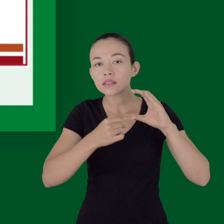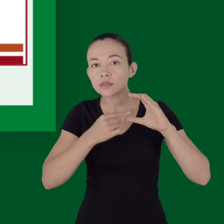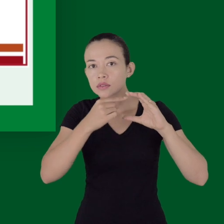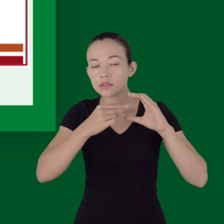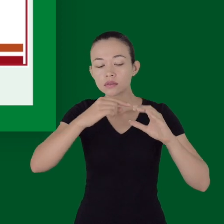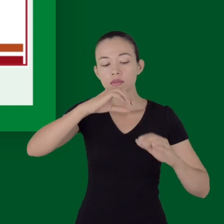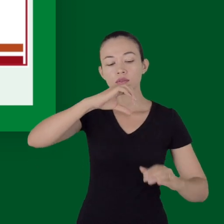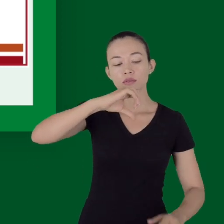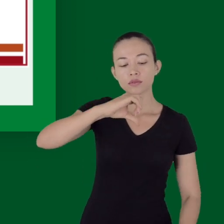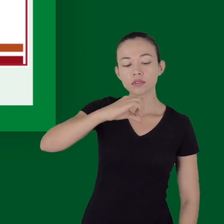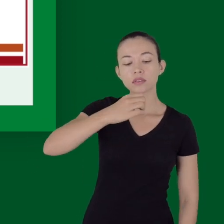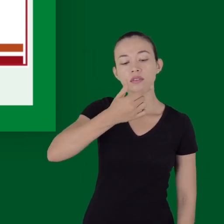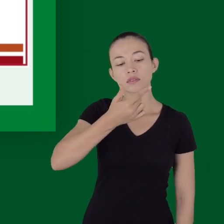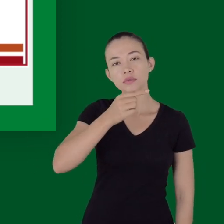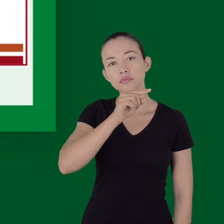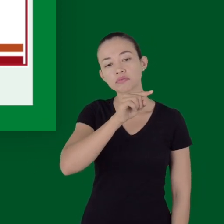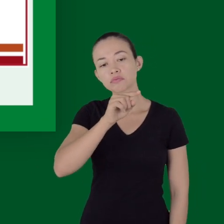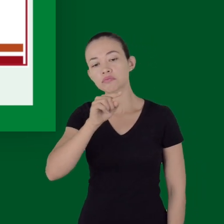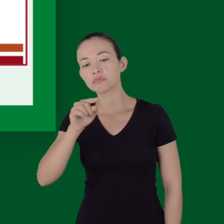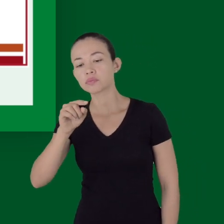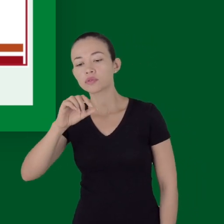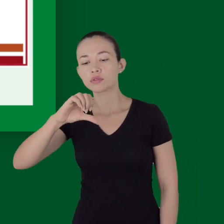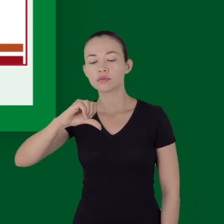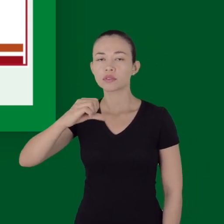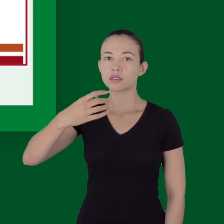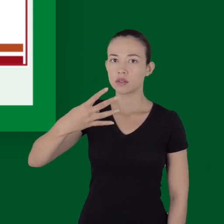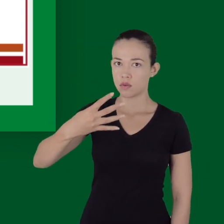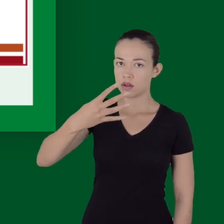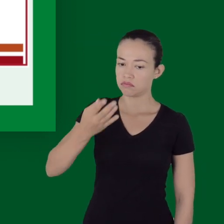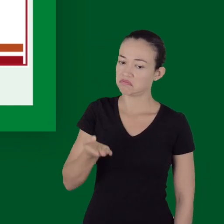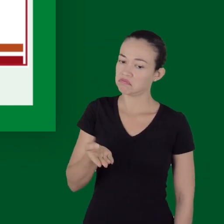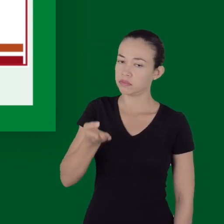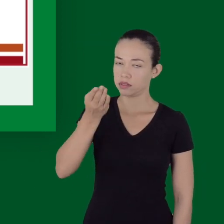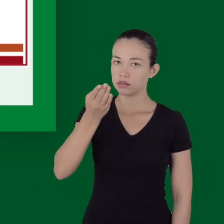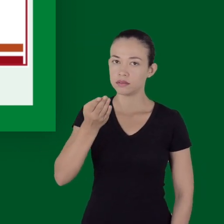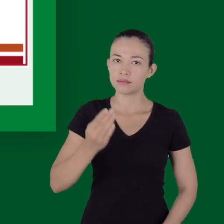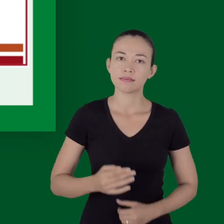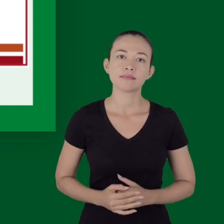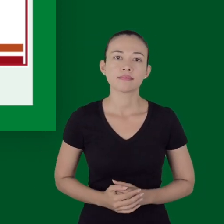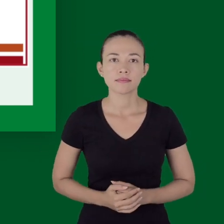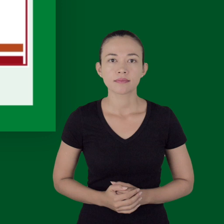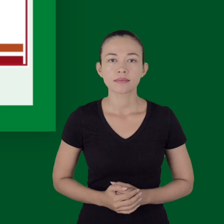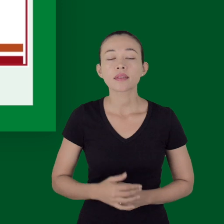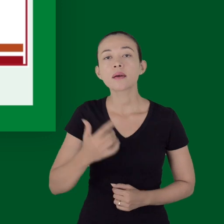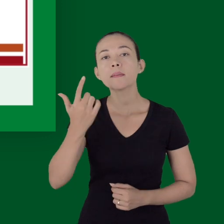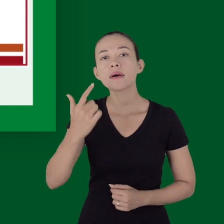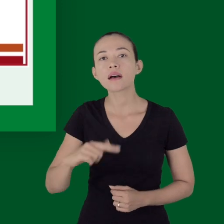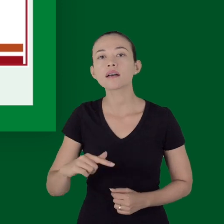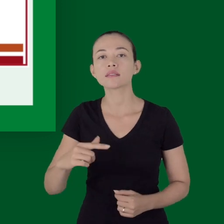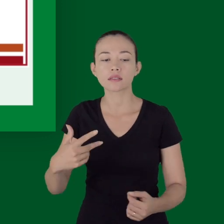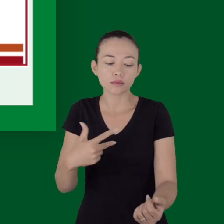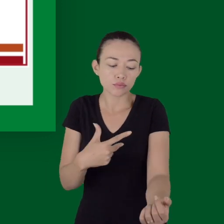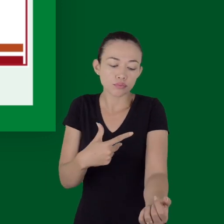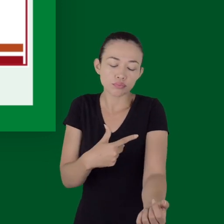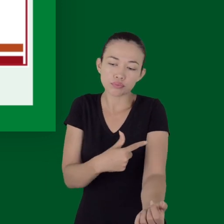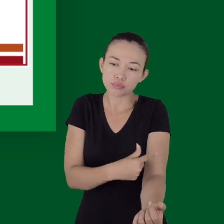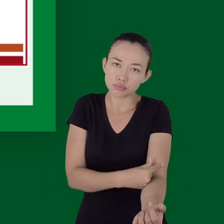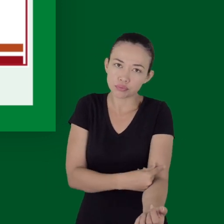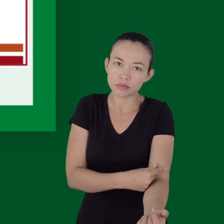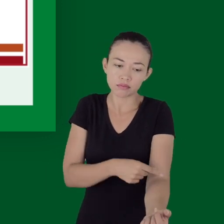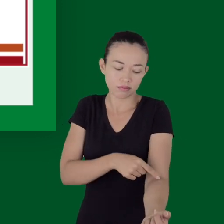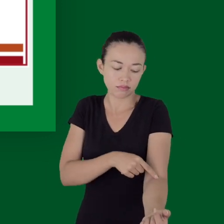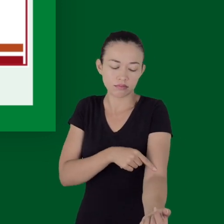querendo uma saturação maior que 92 a 94, e o acesso venoso deve